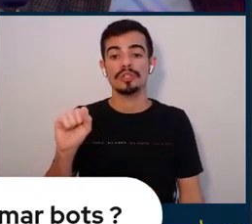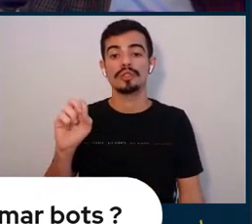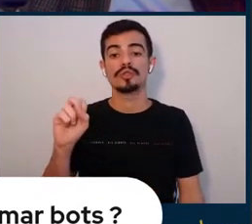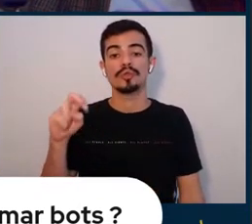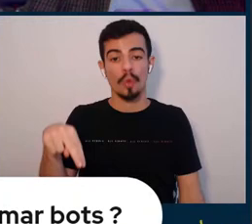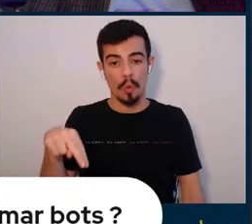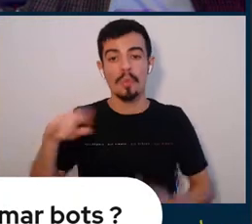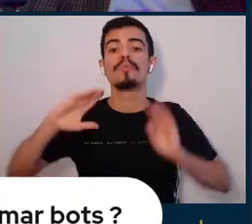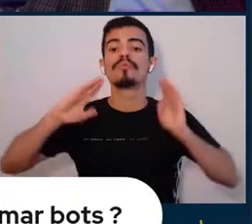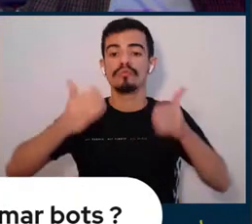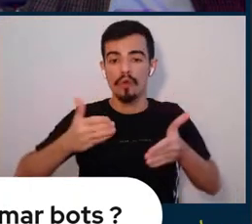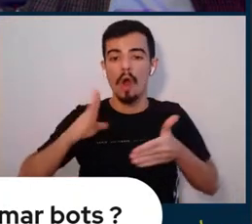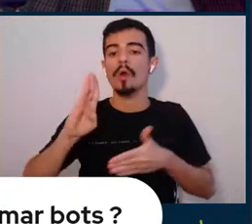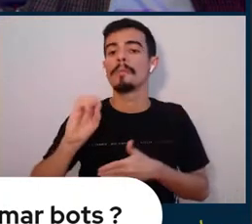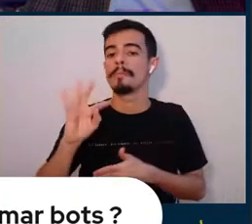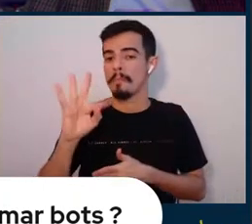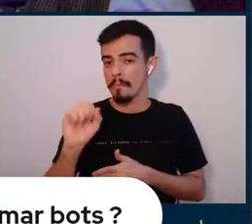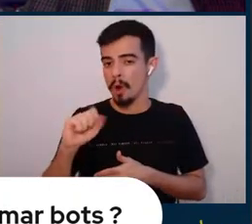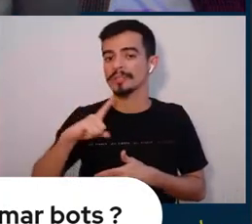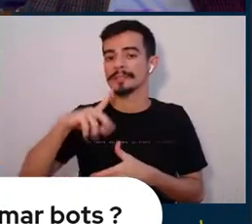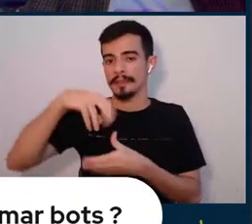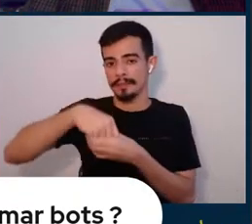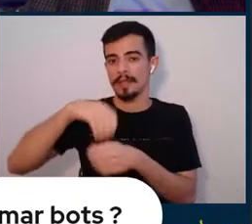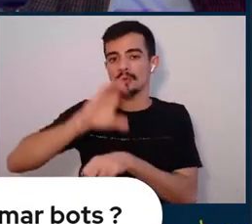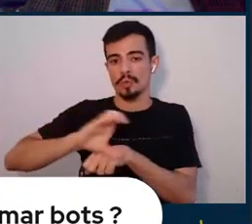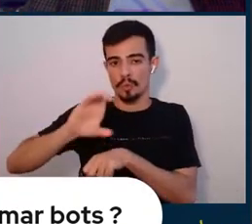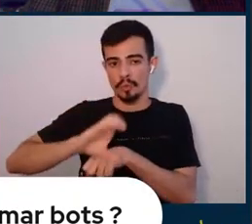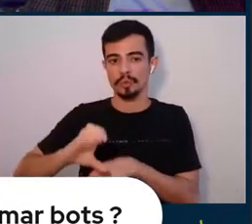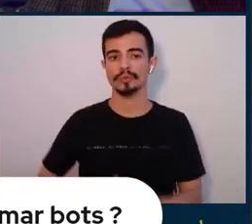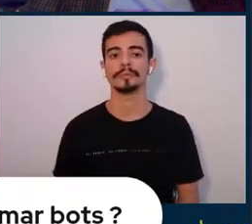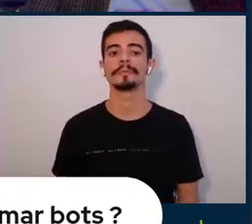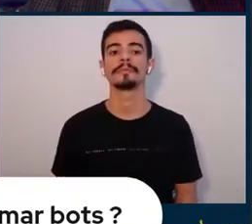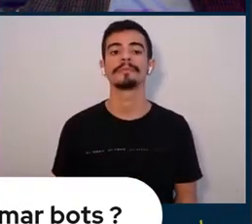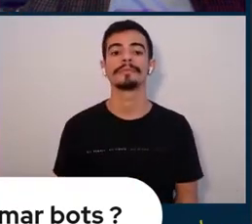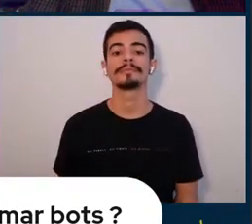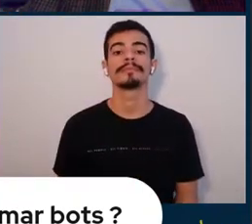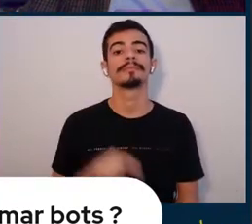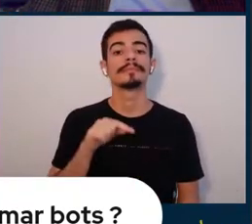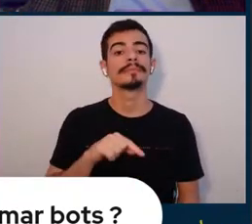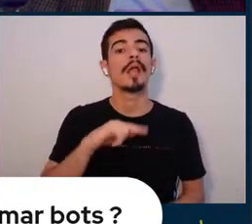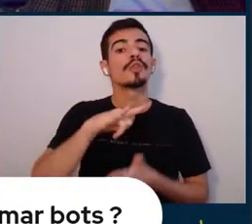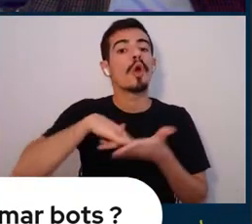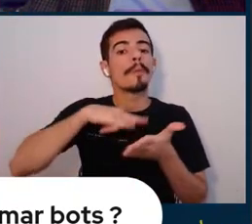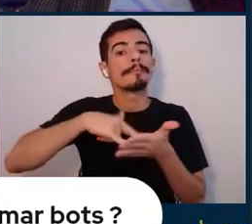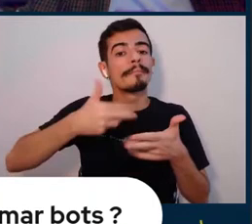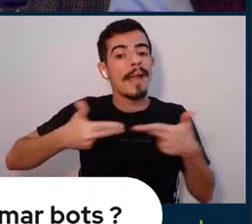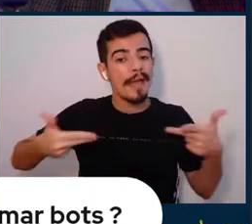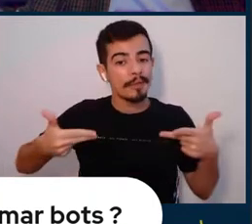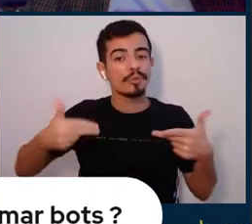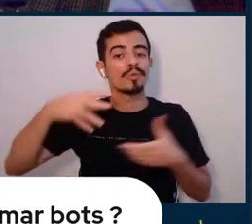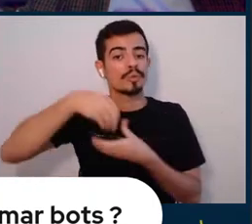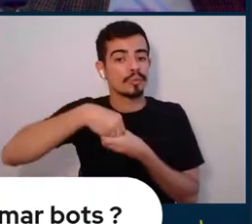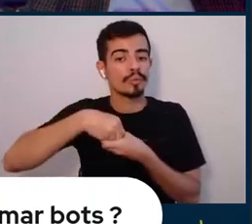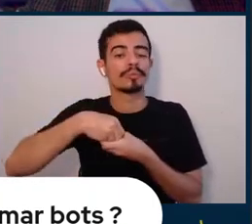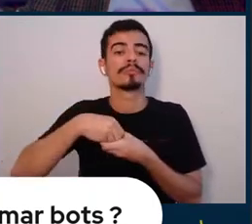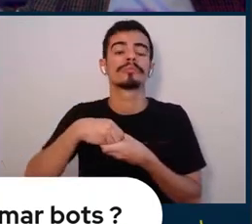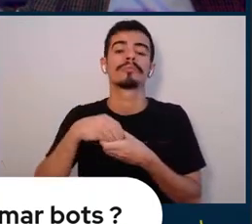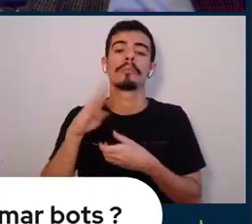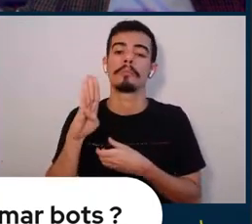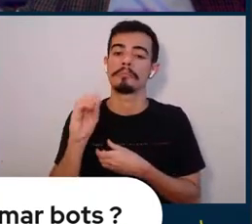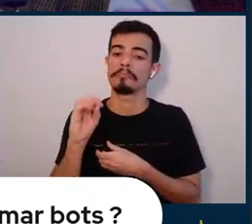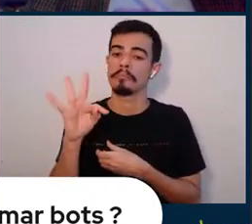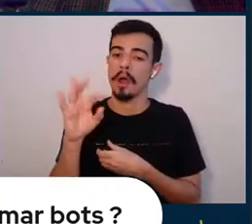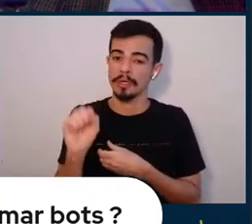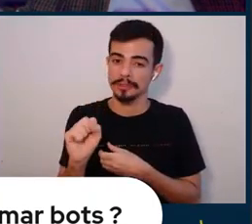bots. Sim, a documentação do Watson é muito boa, focada para bots, para quem quer começar, a